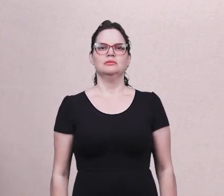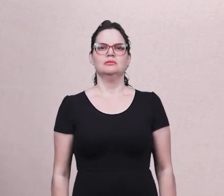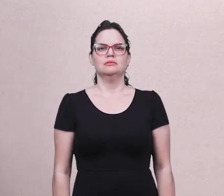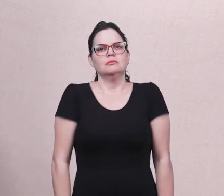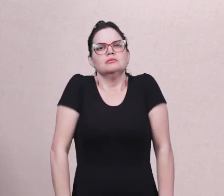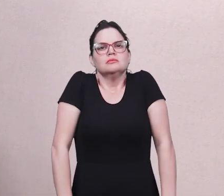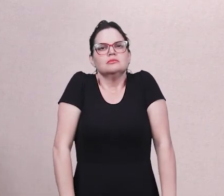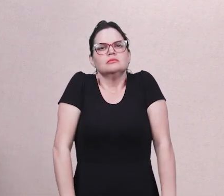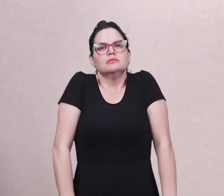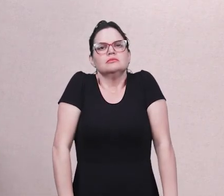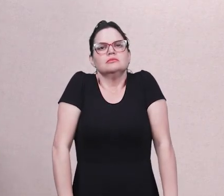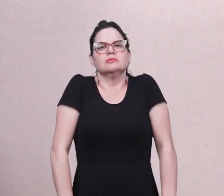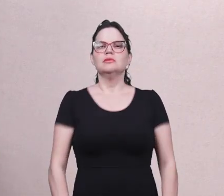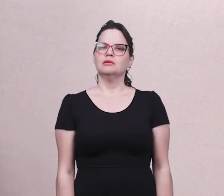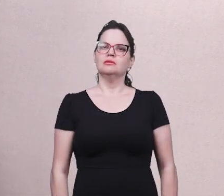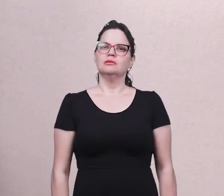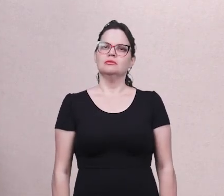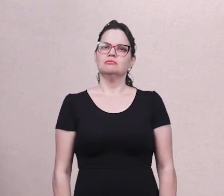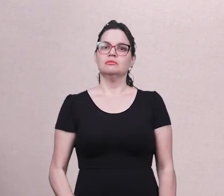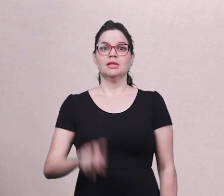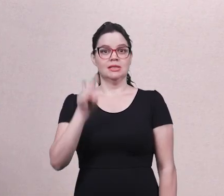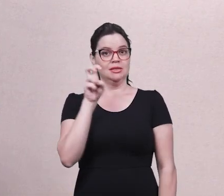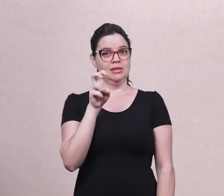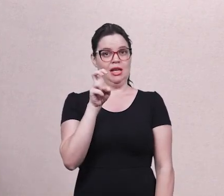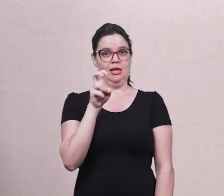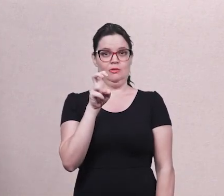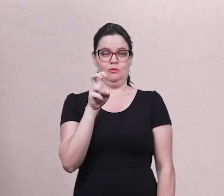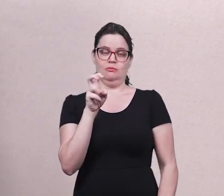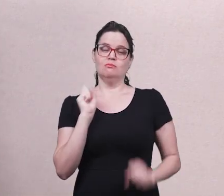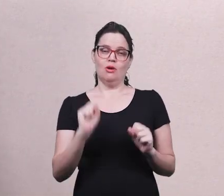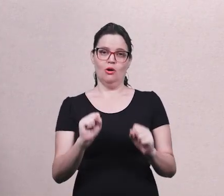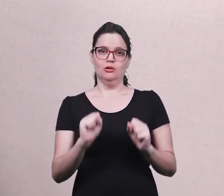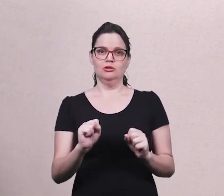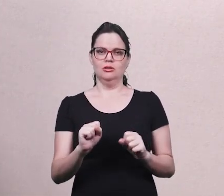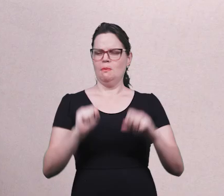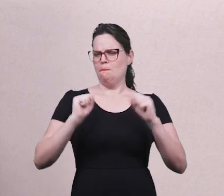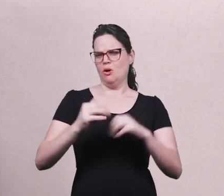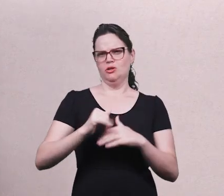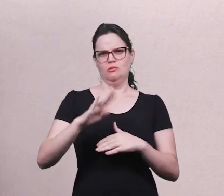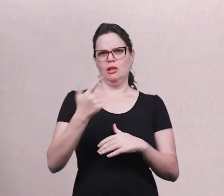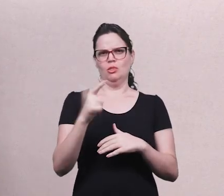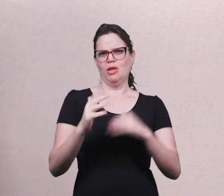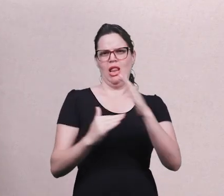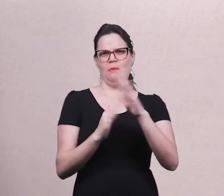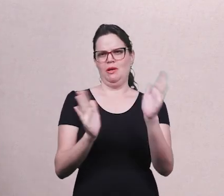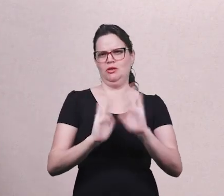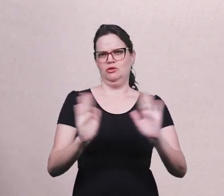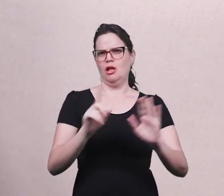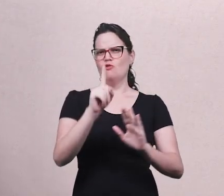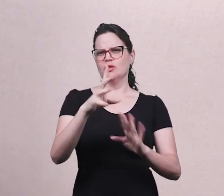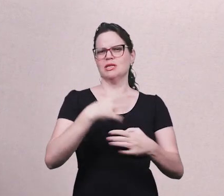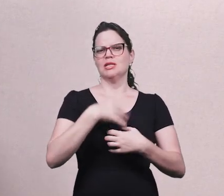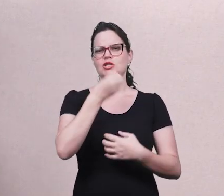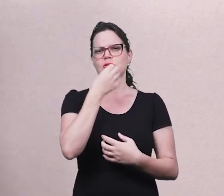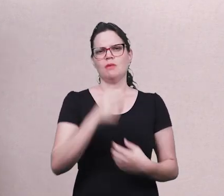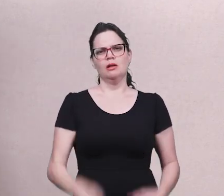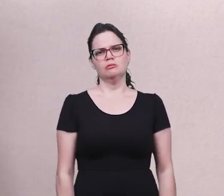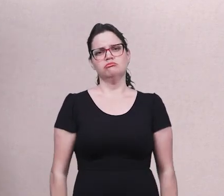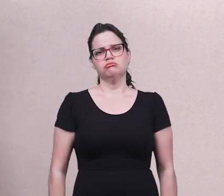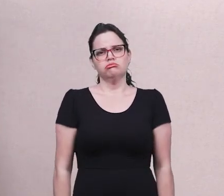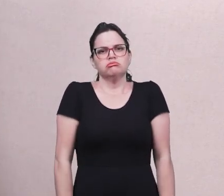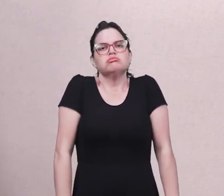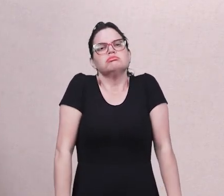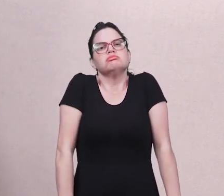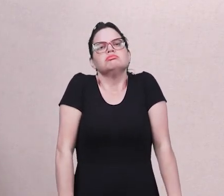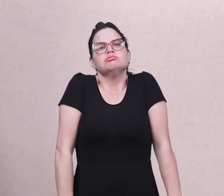sacudida. Você faz aí 5 vezes, ou se precisar de mais, não tem limite. É conforme o que você se sente